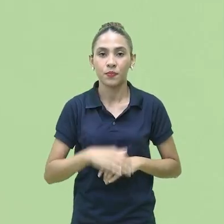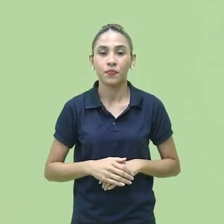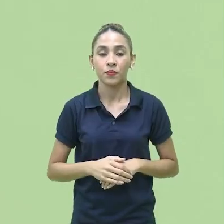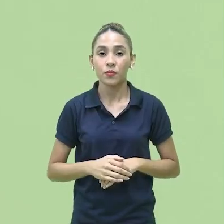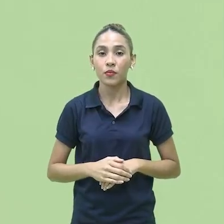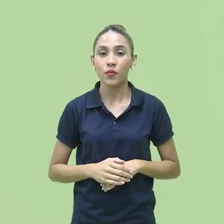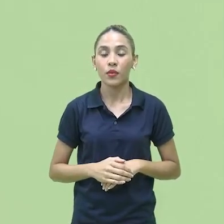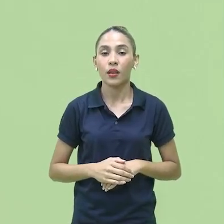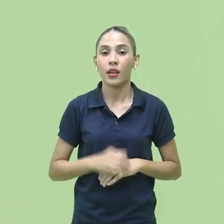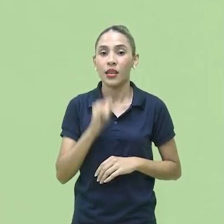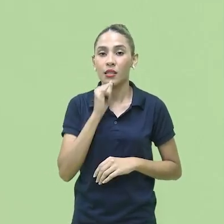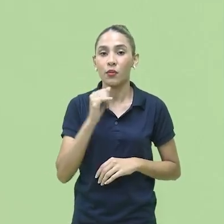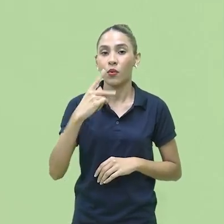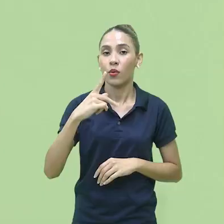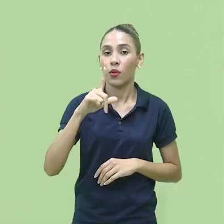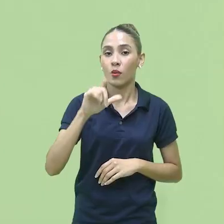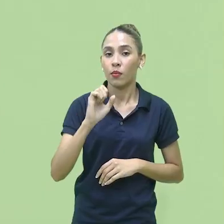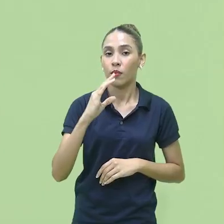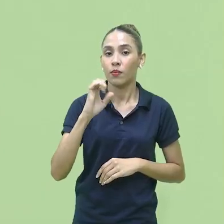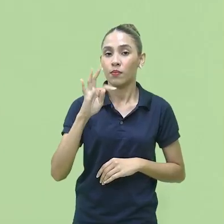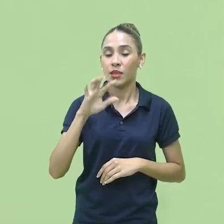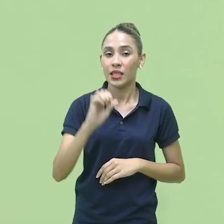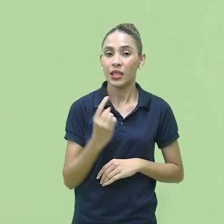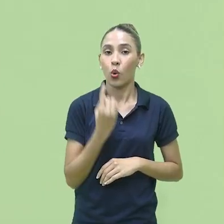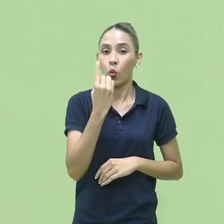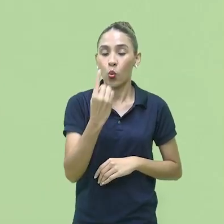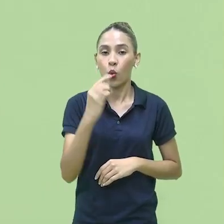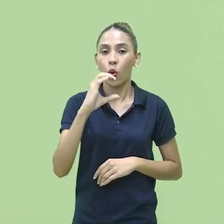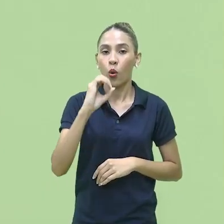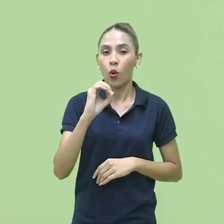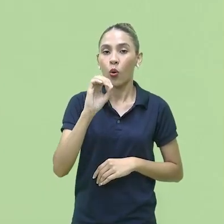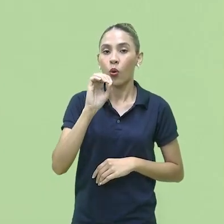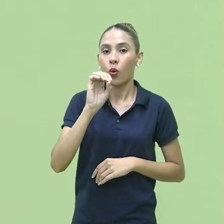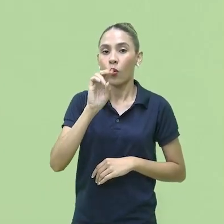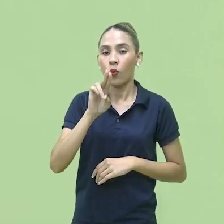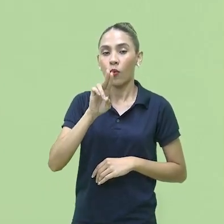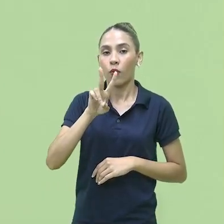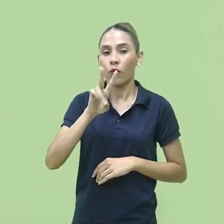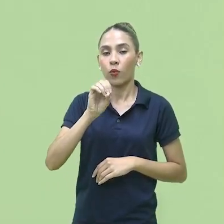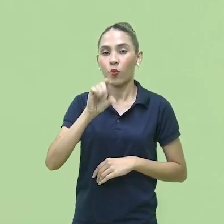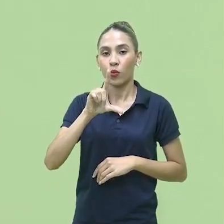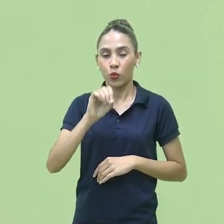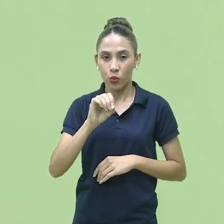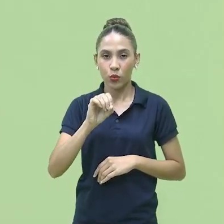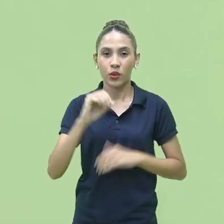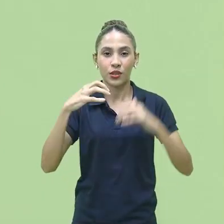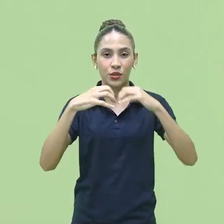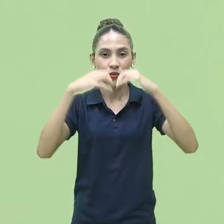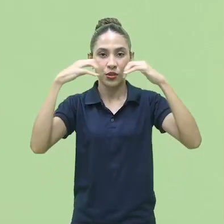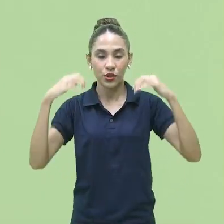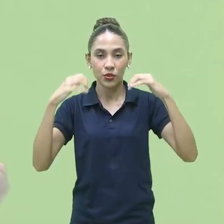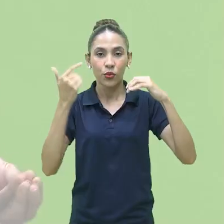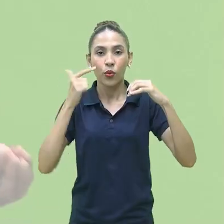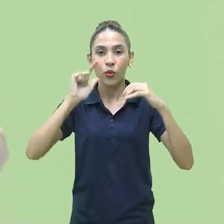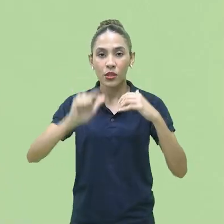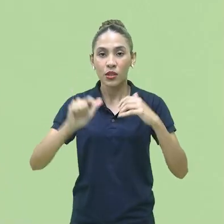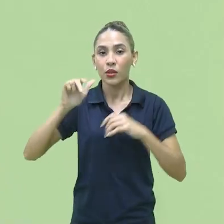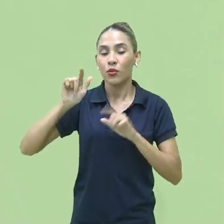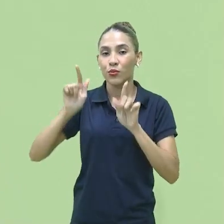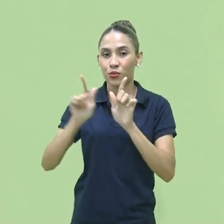de uma única placenta, de um único óvulo, né, na verdade, que se dividiu e desenvolveu